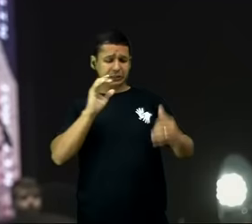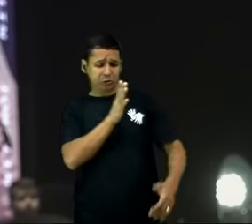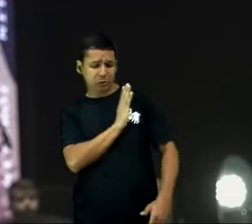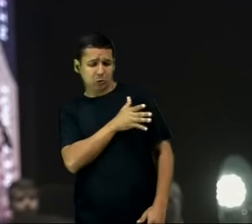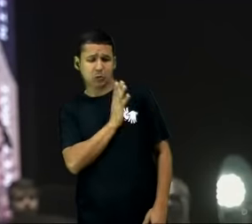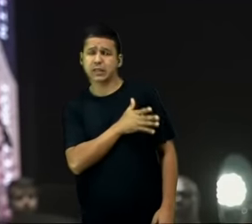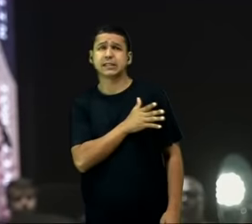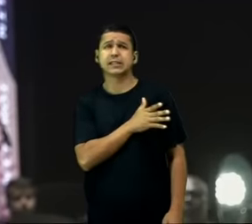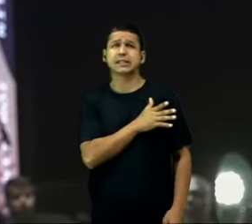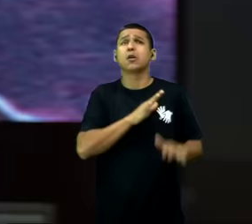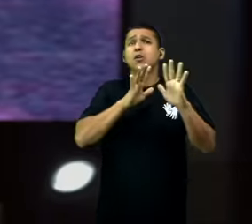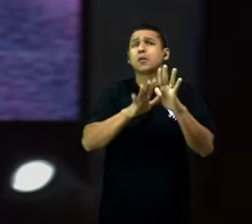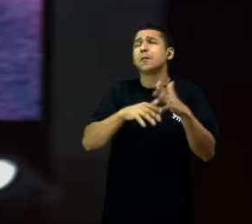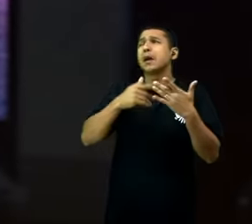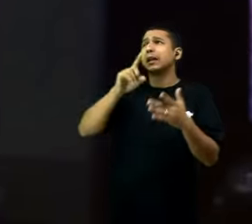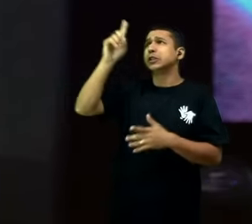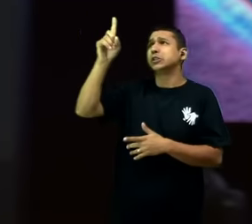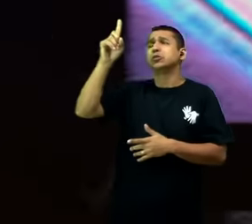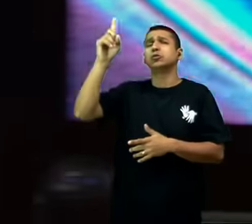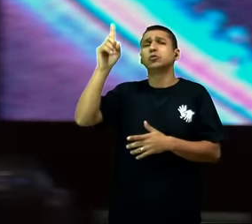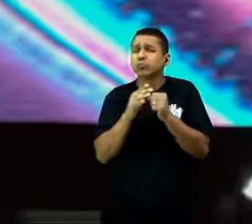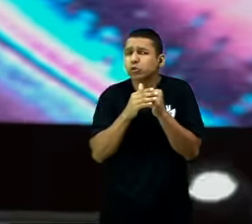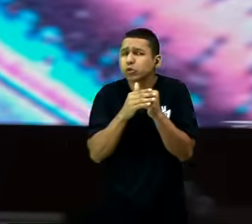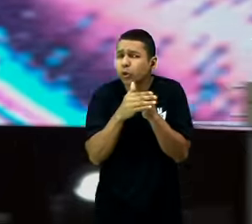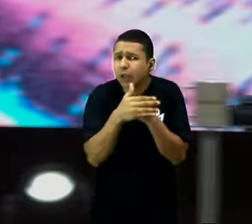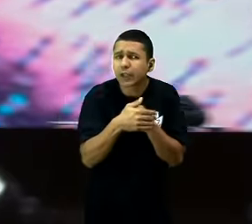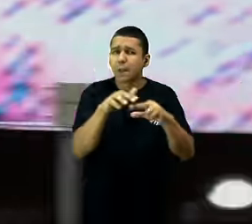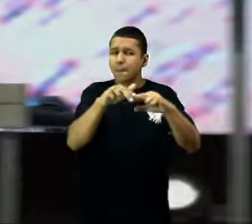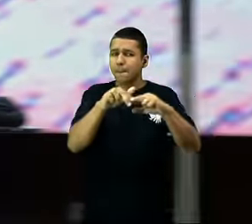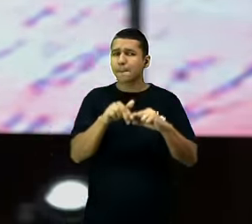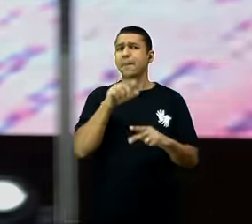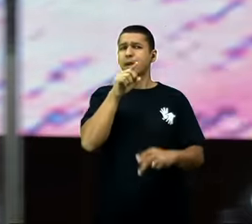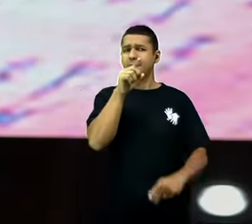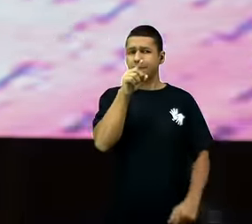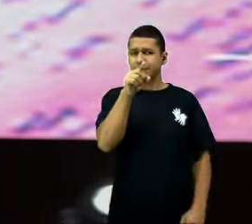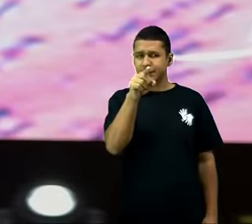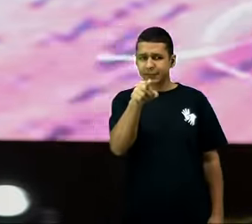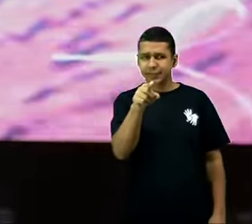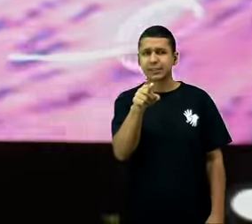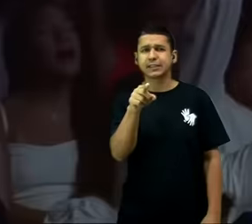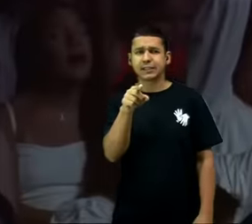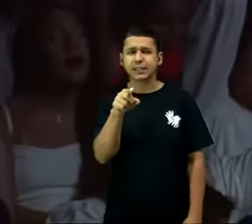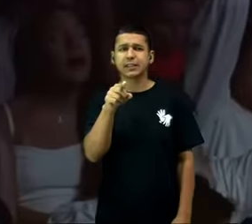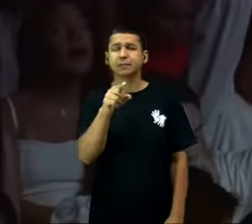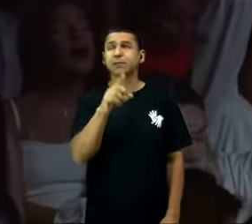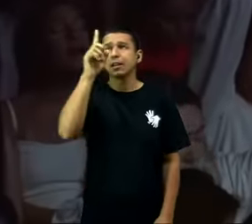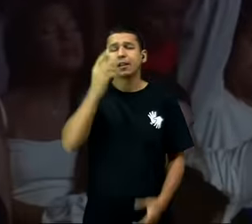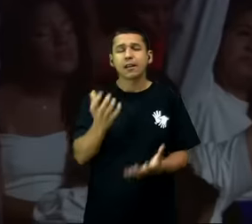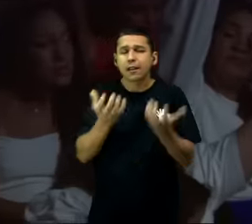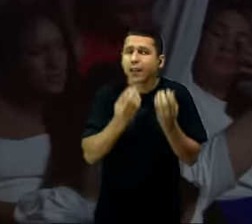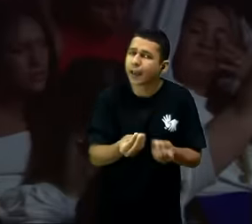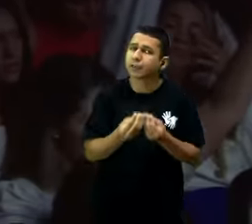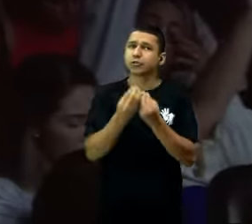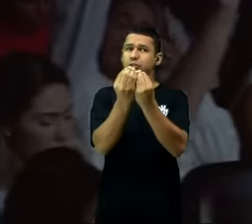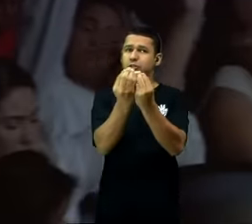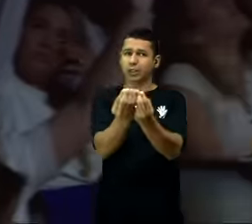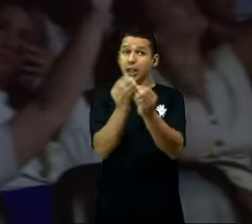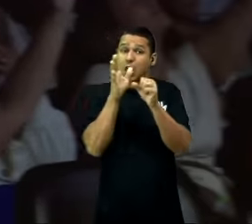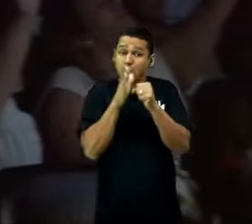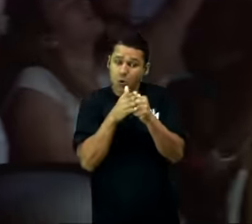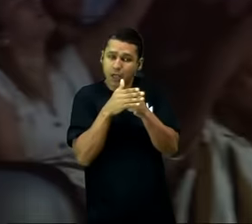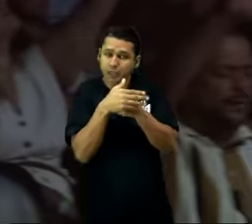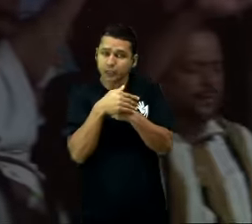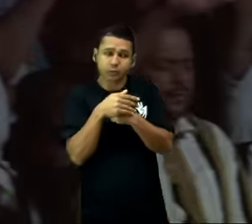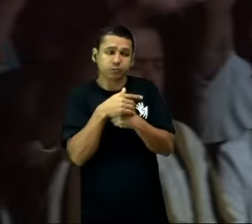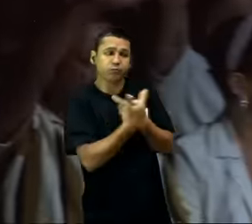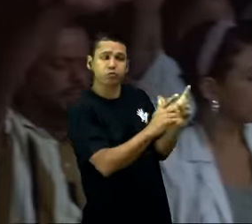coração. Deus está dizendo: eu estou guardando para você, eu estou escondendo para você. Eu não escondi de você, eu estou escondendo dos outros, mas eu estou